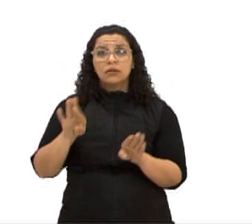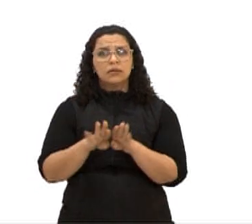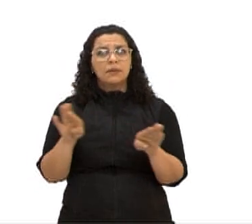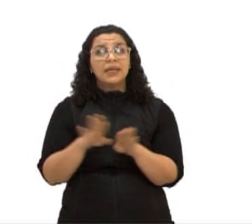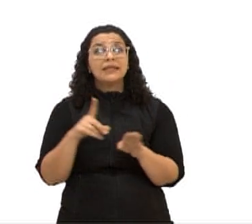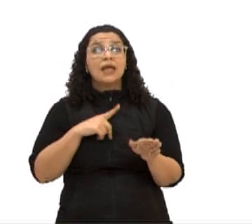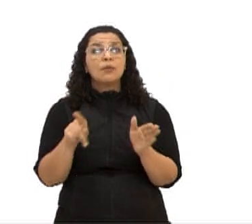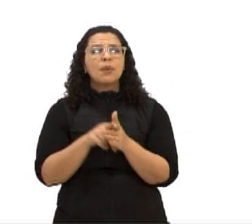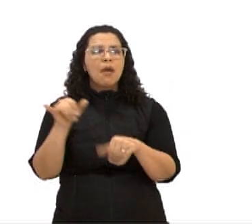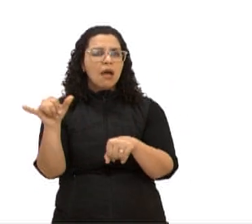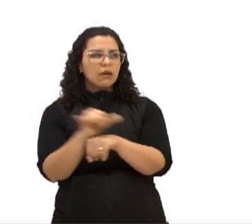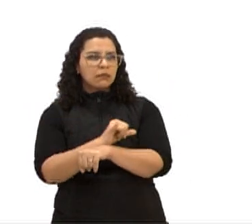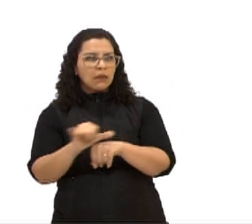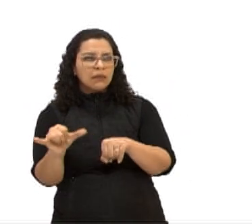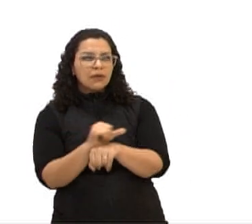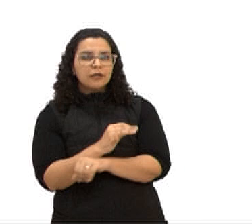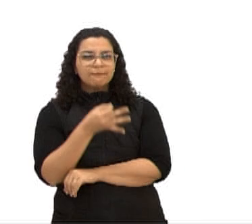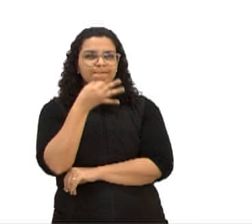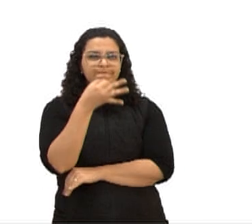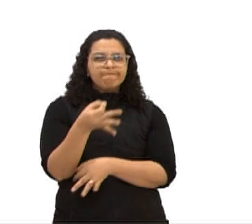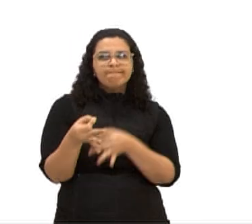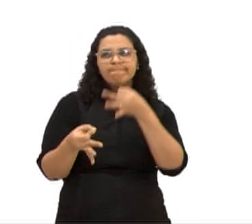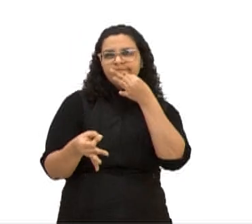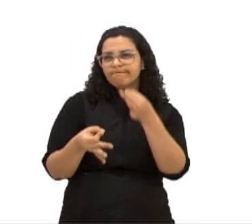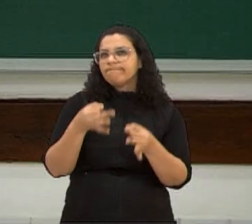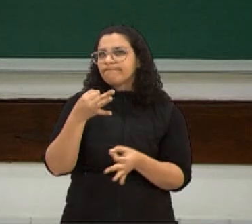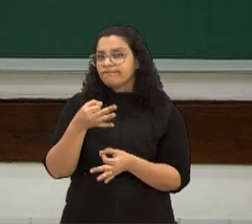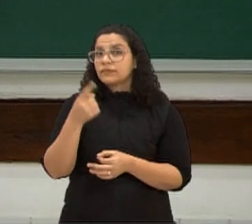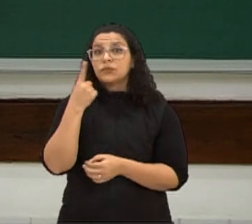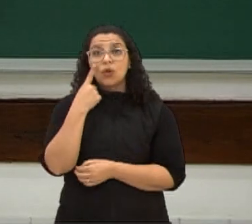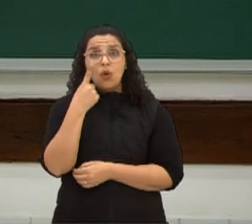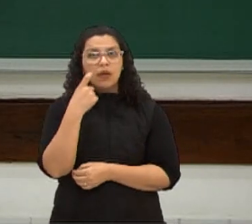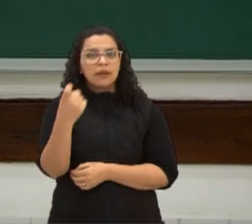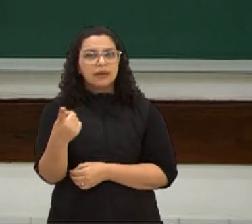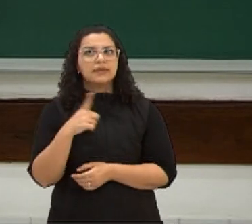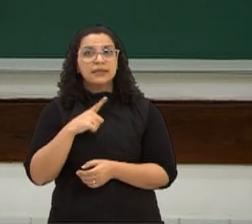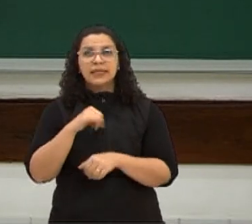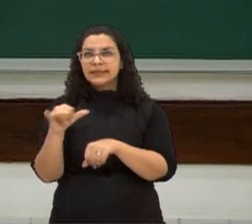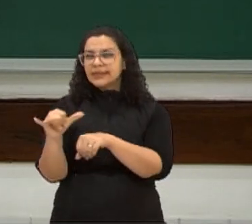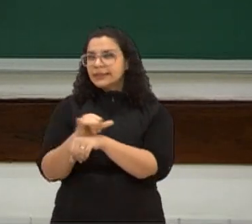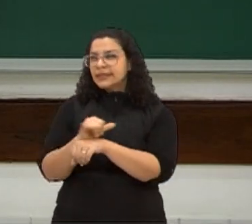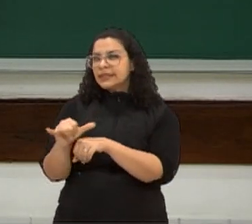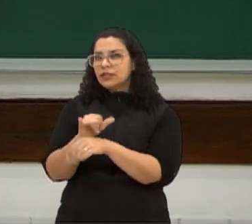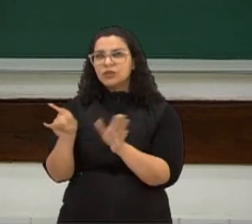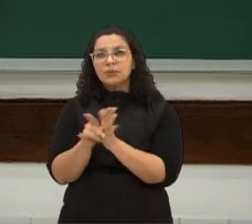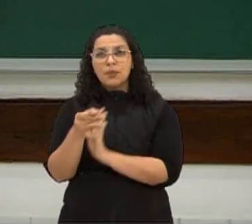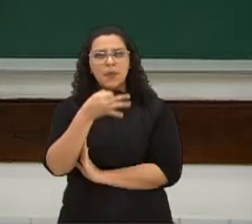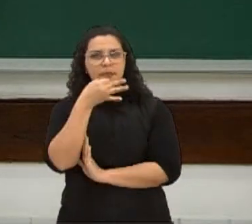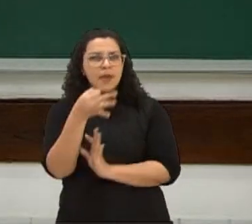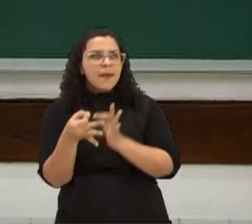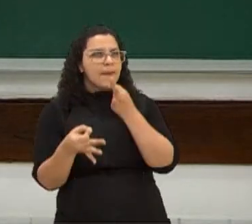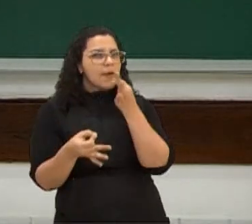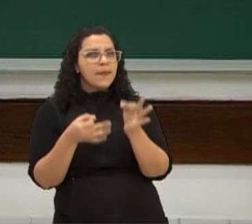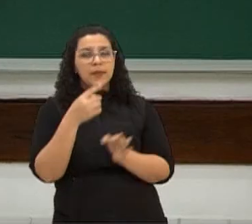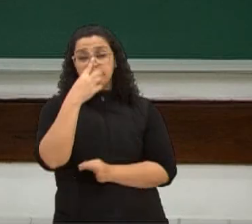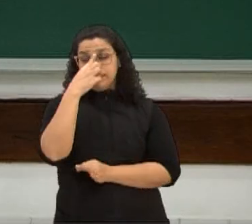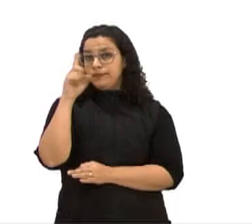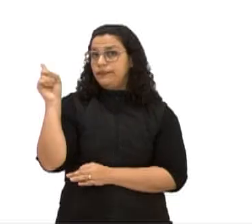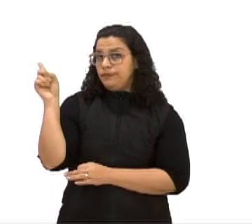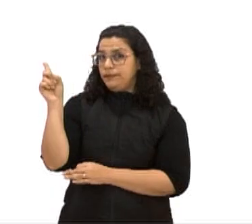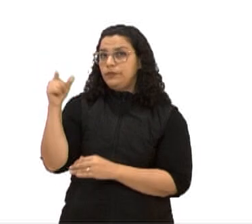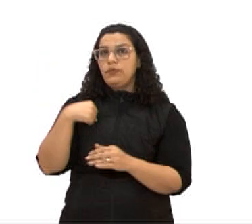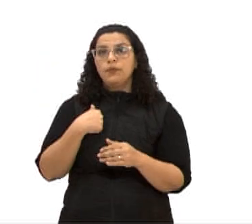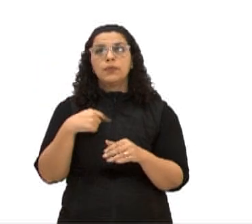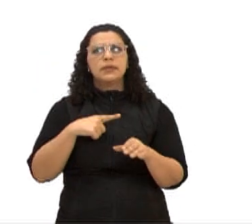algumas estratégias argumentativas. Olha só que interessante, estratégias argumentativas. Como argumentos